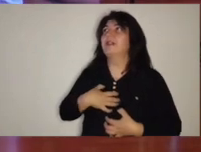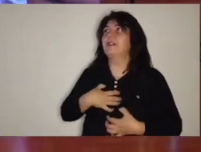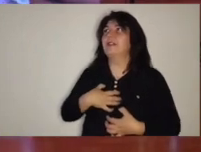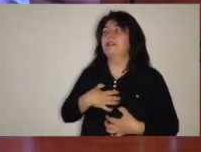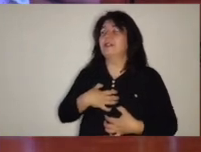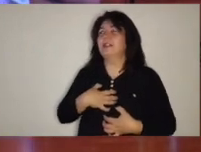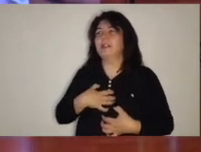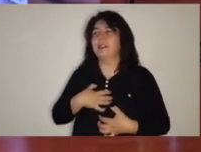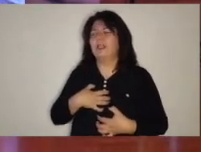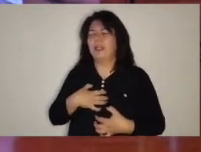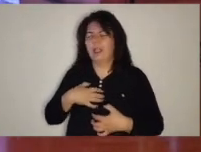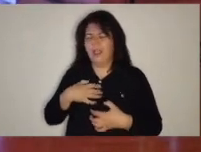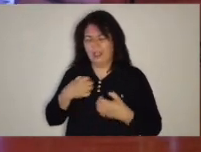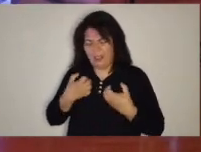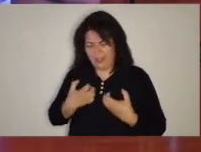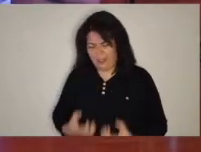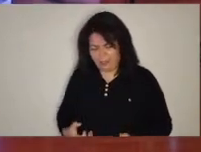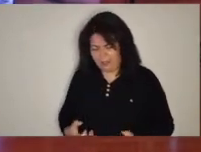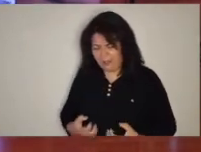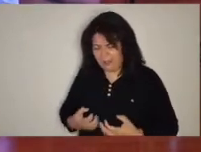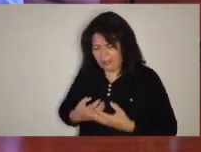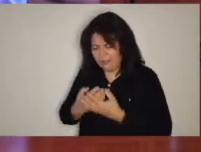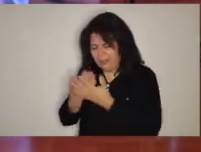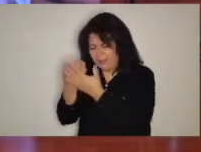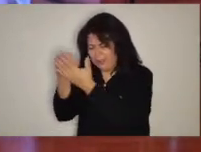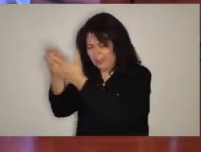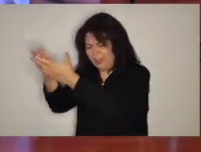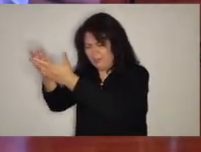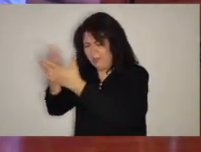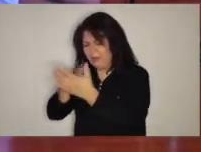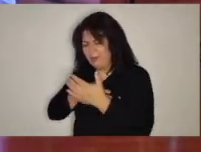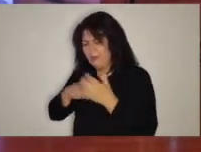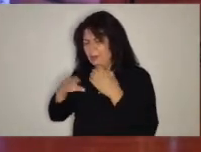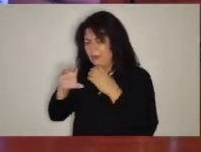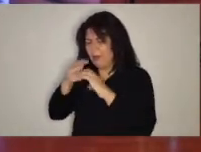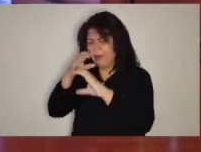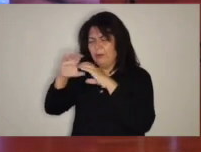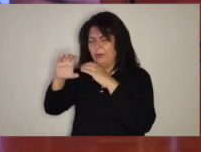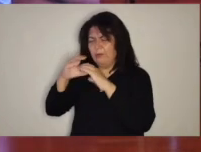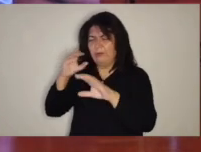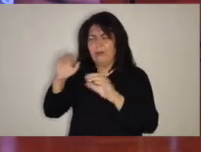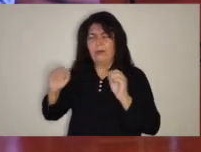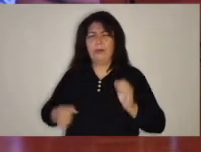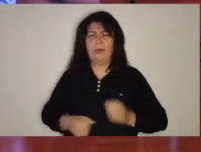disposto, Pai, a entregar, Senhor, a minha melhor adoração a Ti,